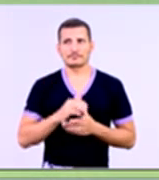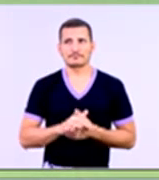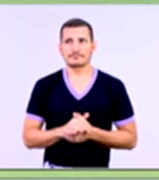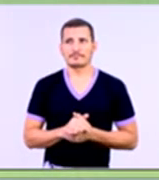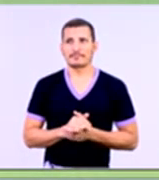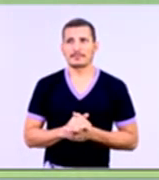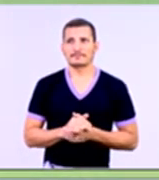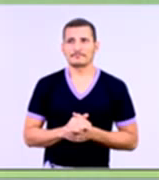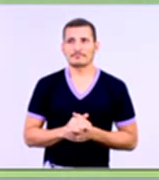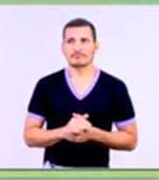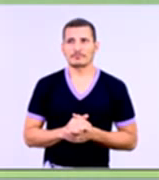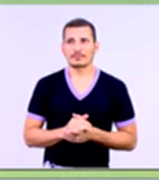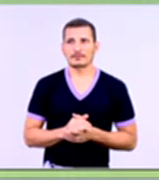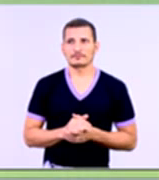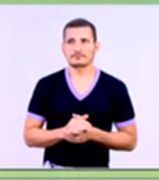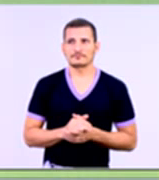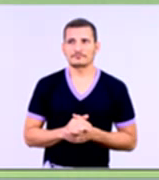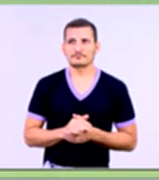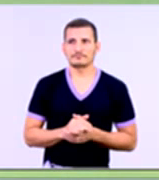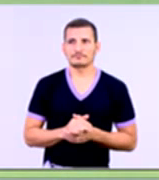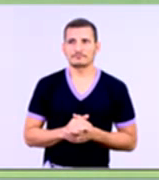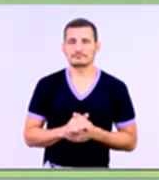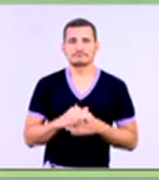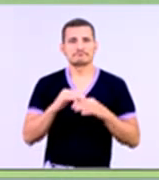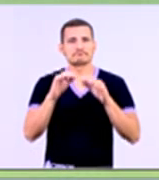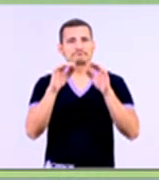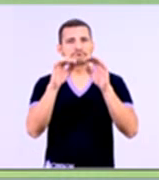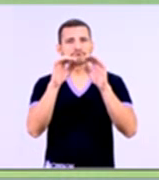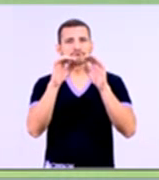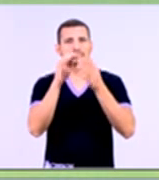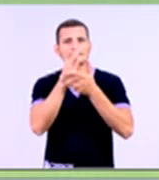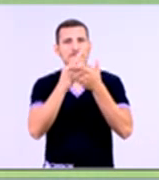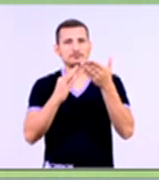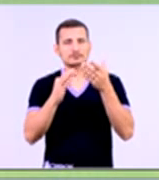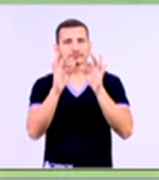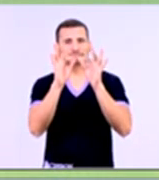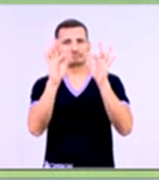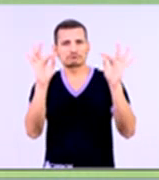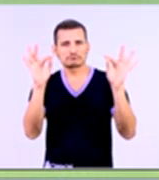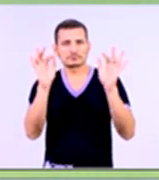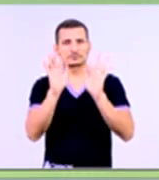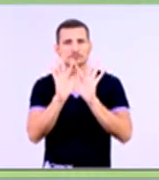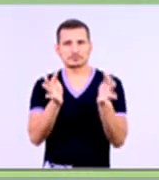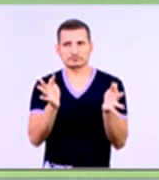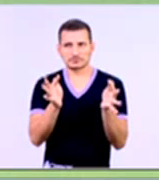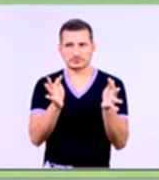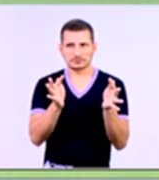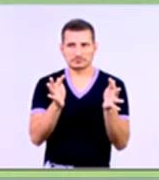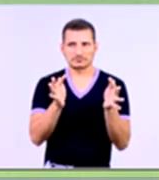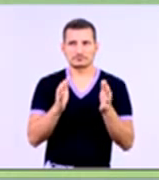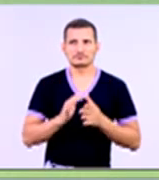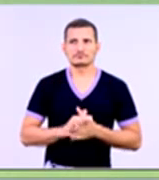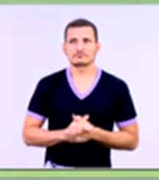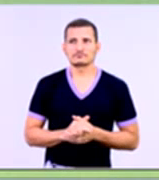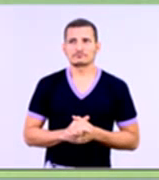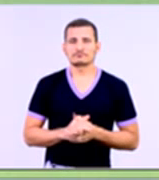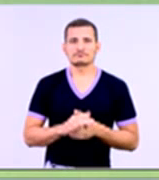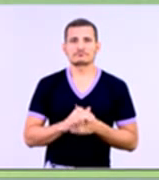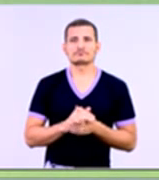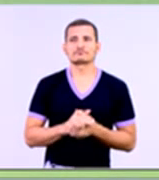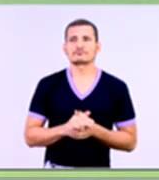HTML renderiza na página um texto simples. Já o Bootstrap renderiza um painel que tem